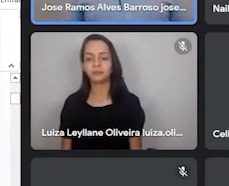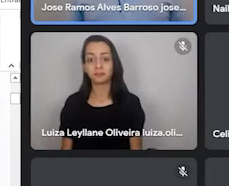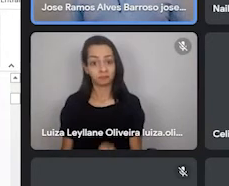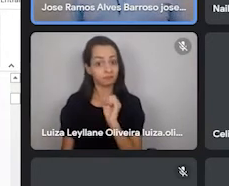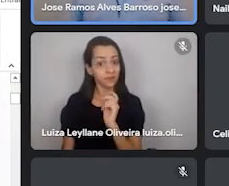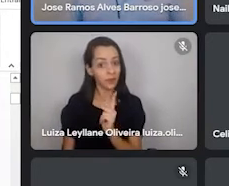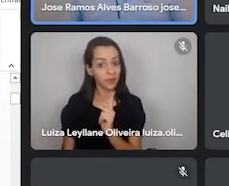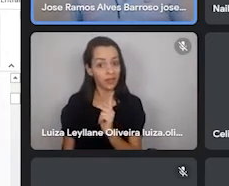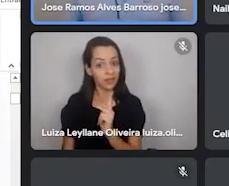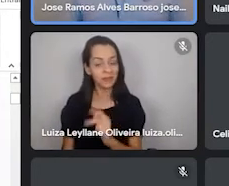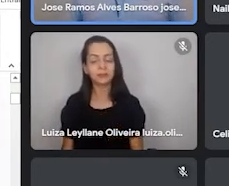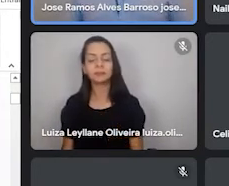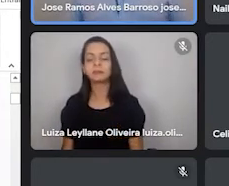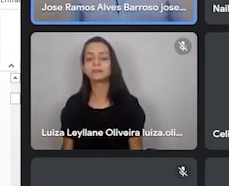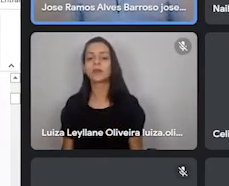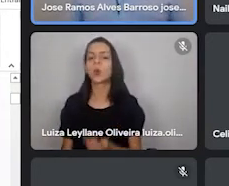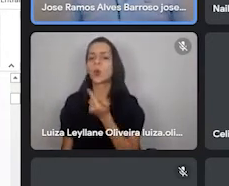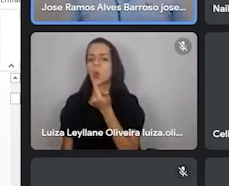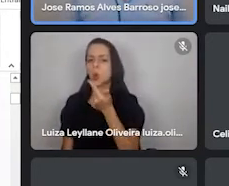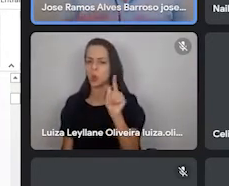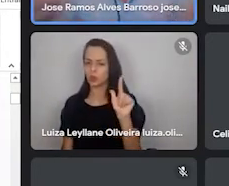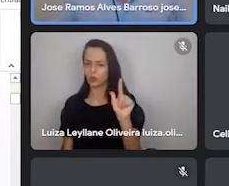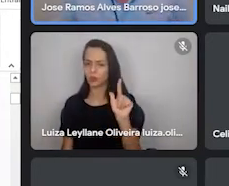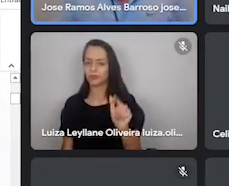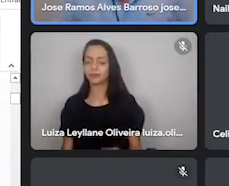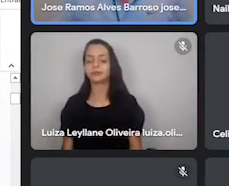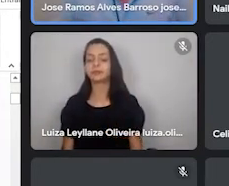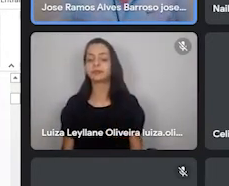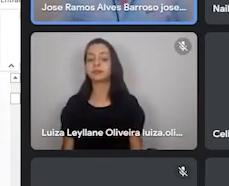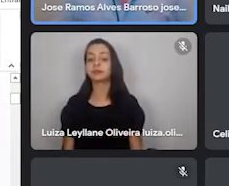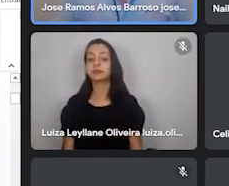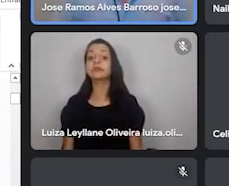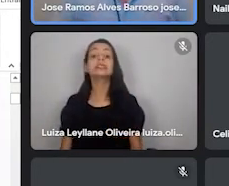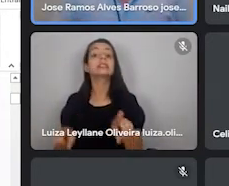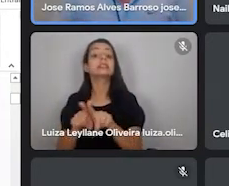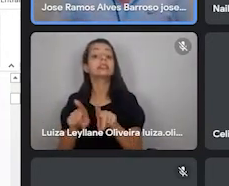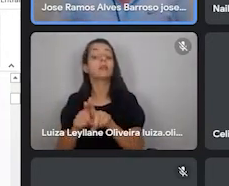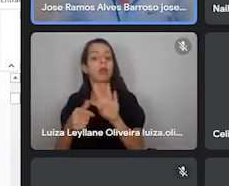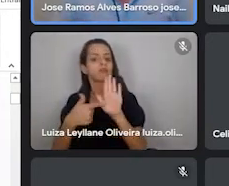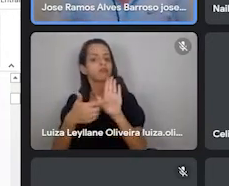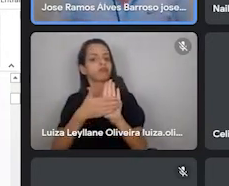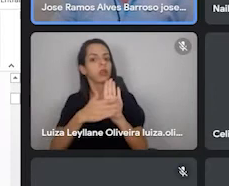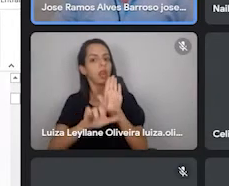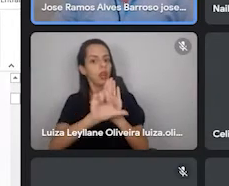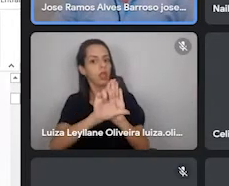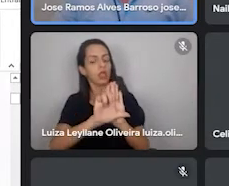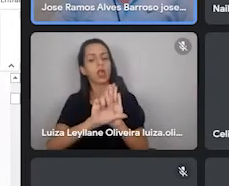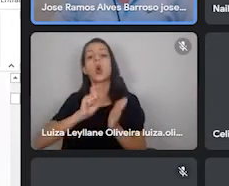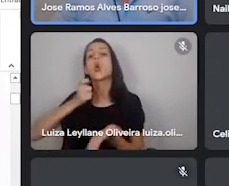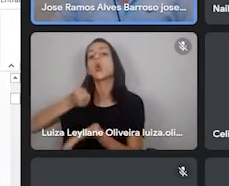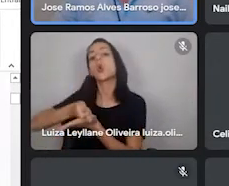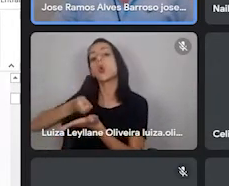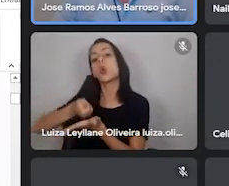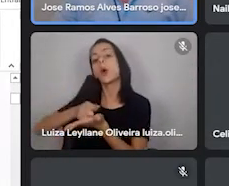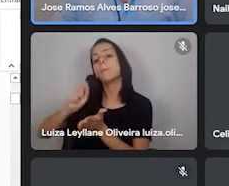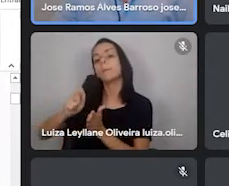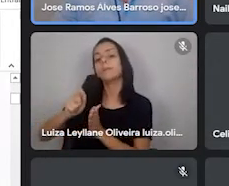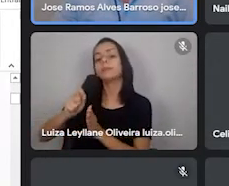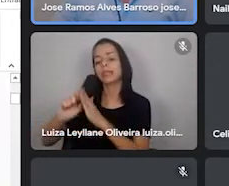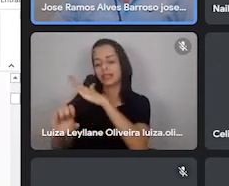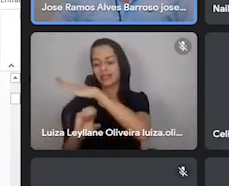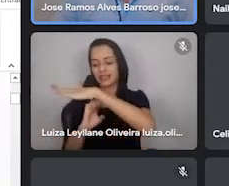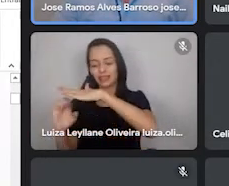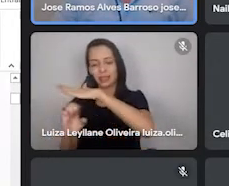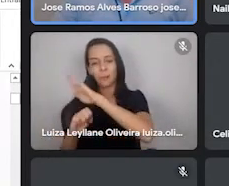Ok? Outra coisa. Então, obriga também que os projetos de empresas contenham